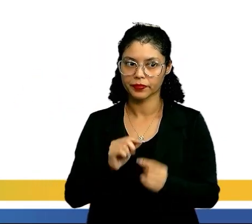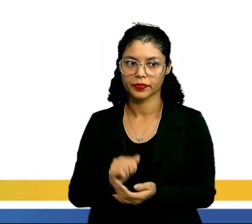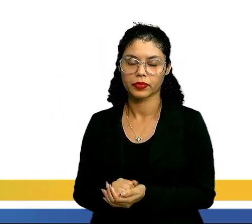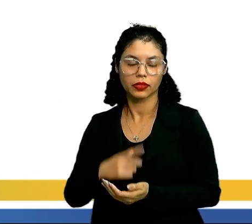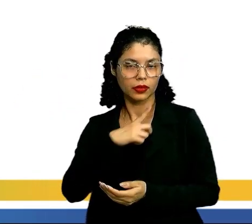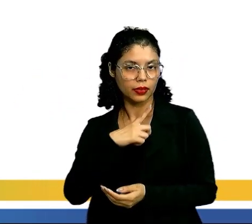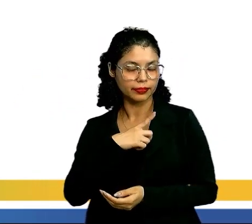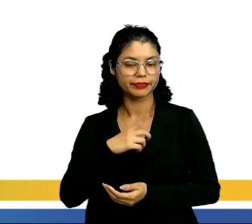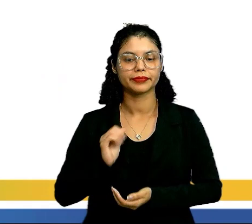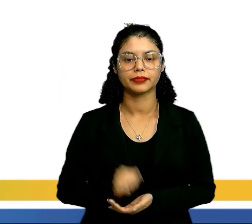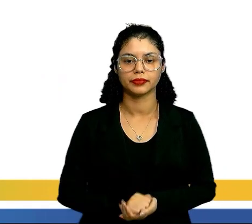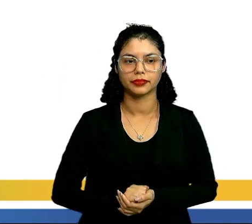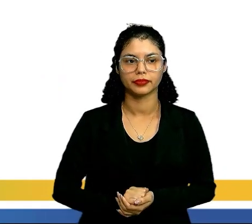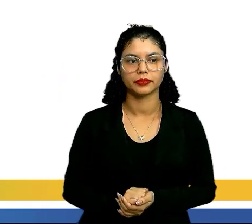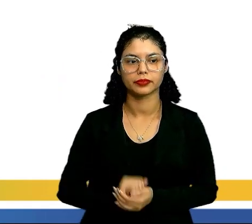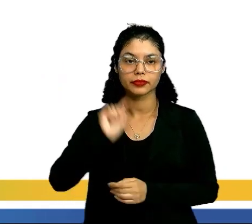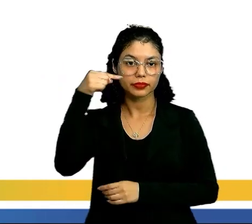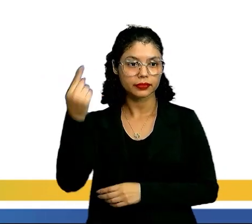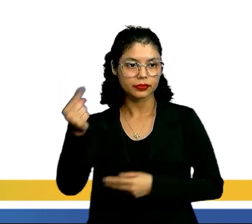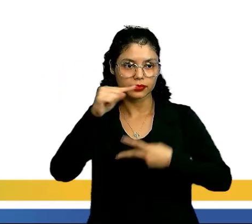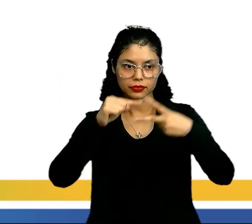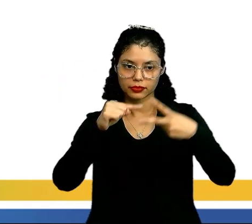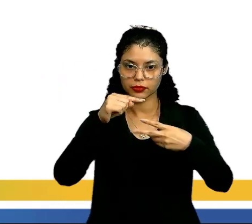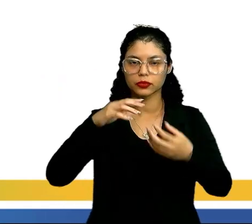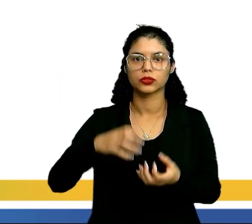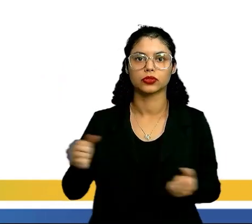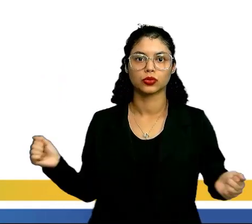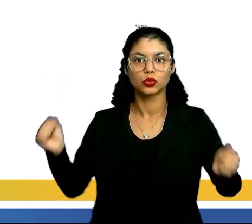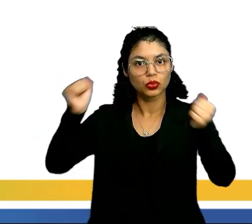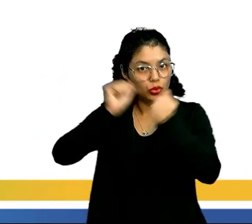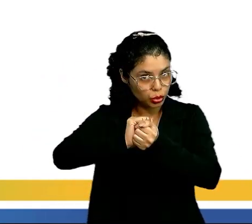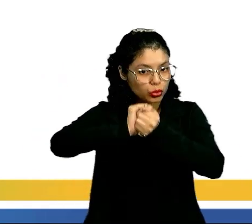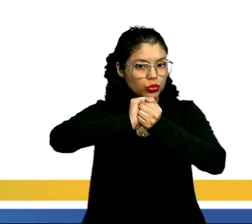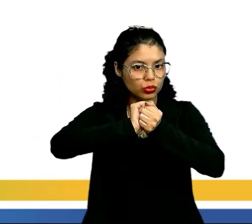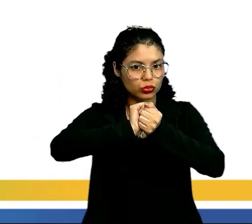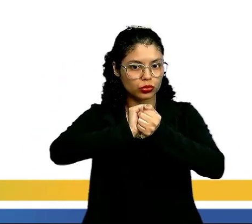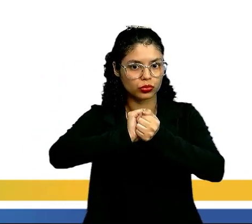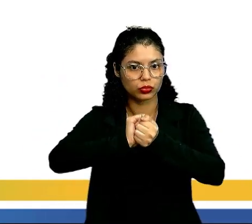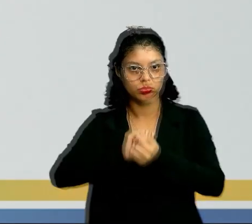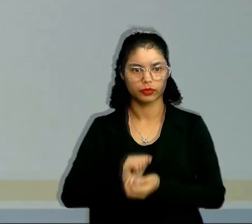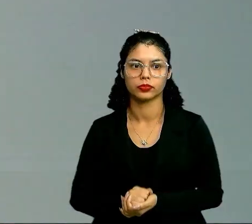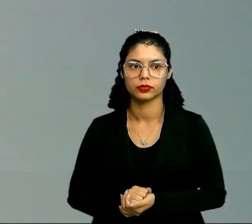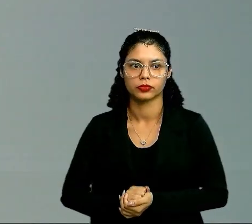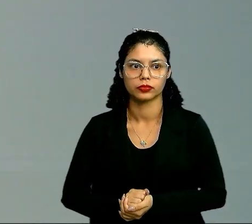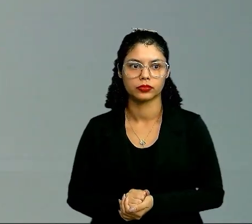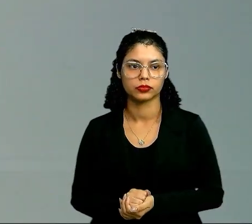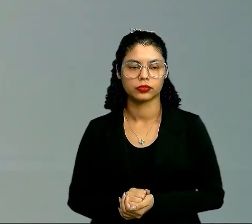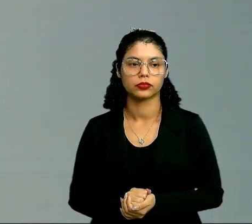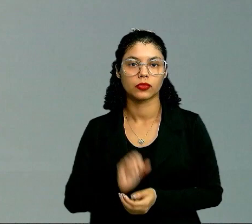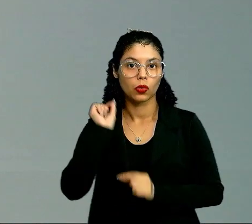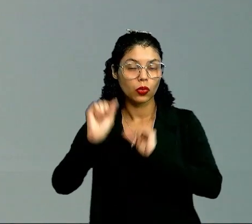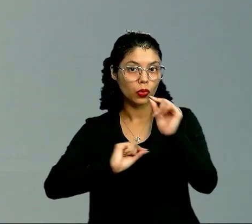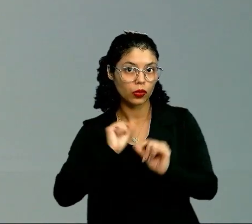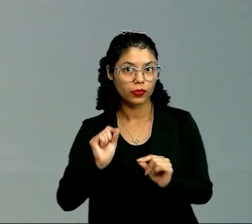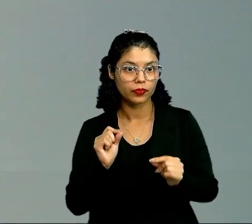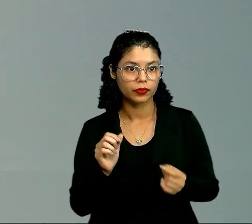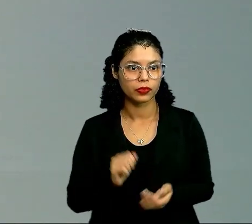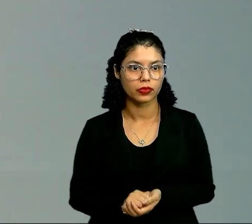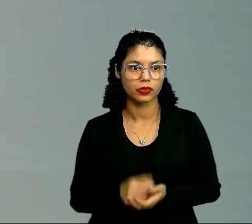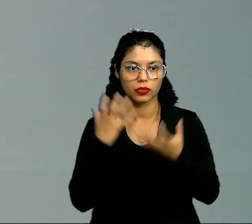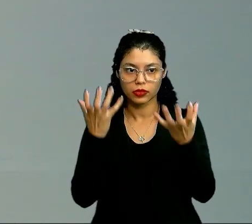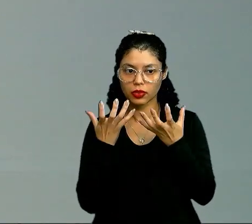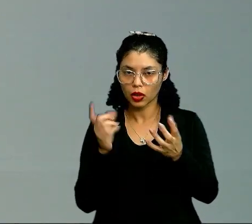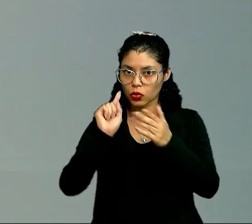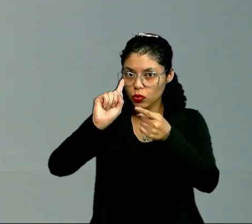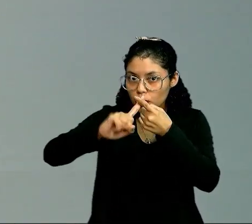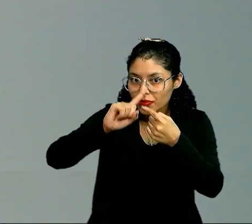Que nós temos aí aqueles 2 sólidos, agora só que um dentro do outro. O que acontece aí? Eu quero